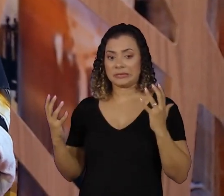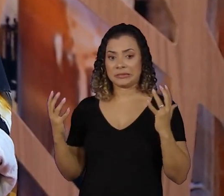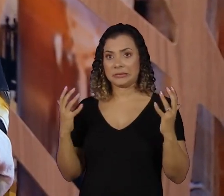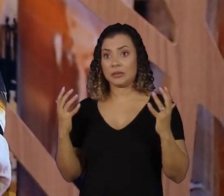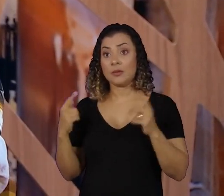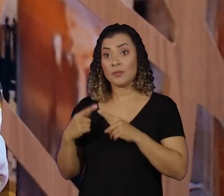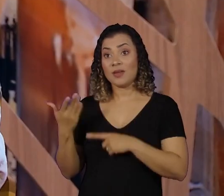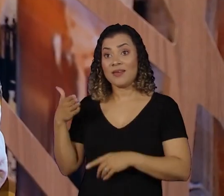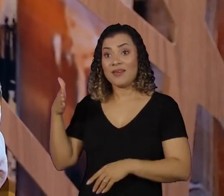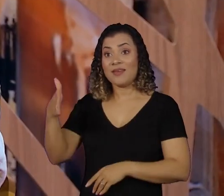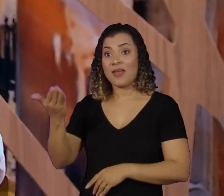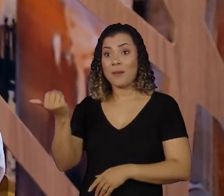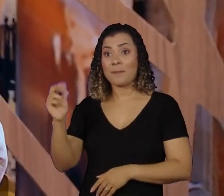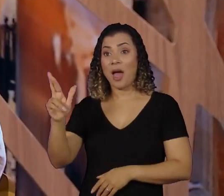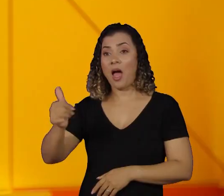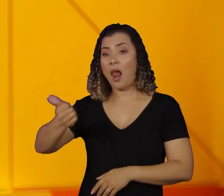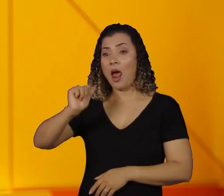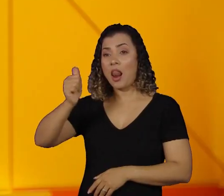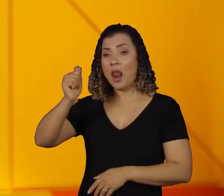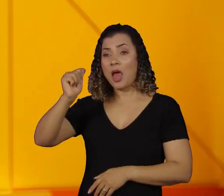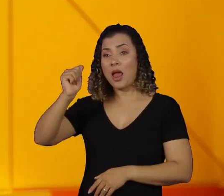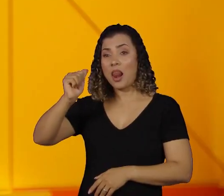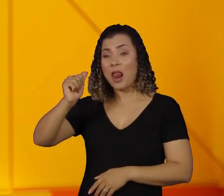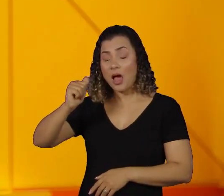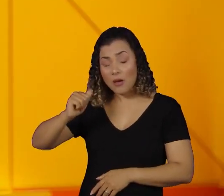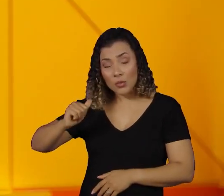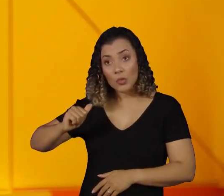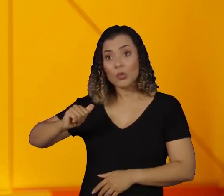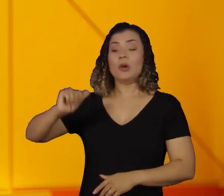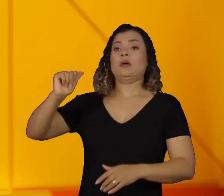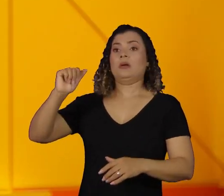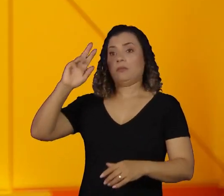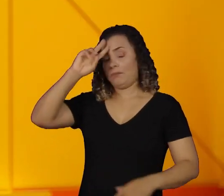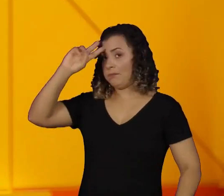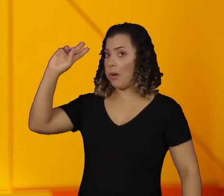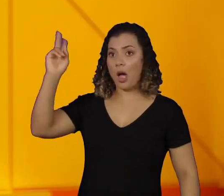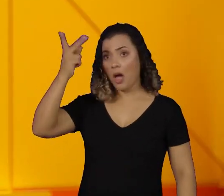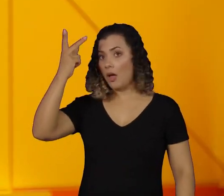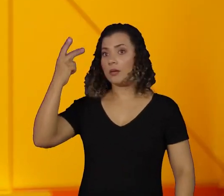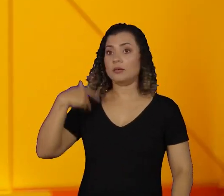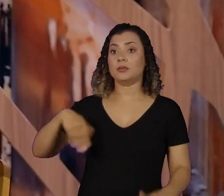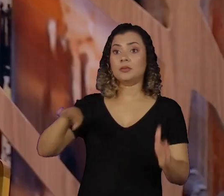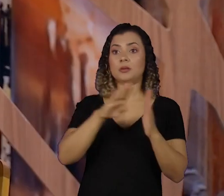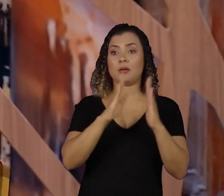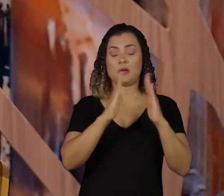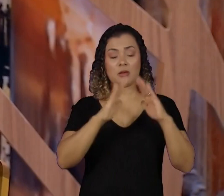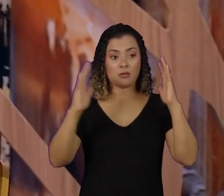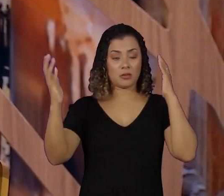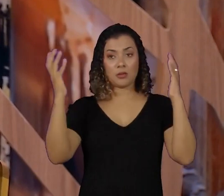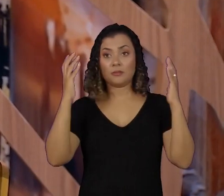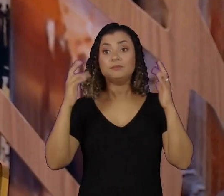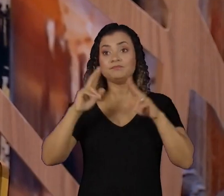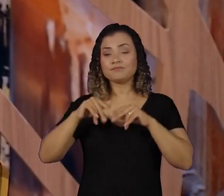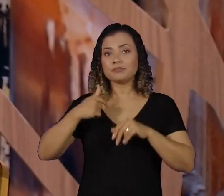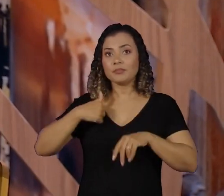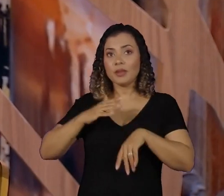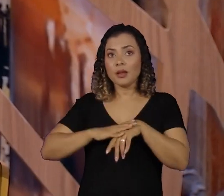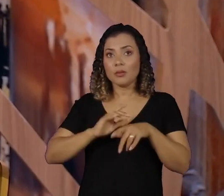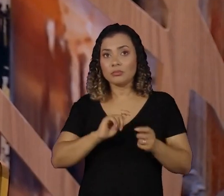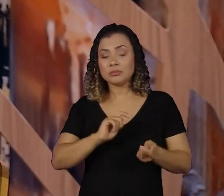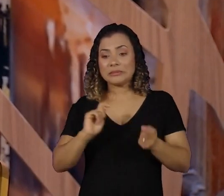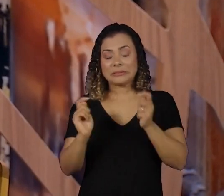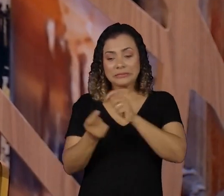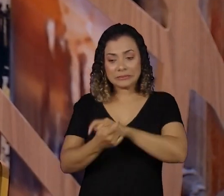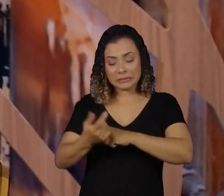Porque a pessoa ia para o bar, bebia, e chegava em casa, virava outra pessoa. Eu tive que ressignificar isso,